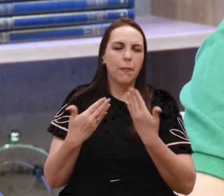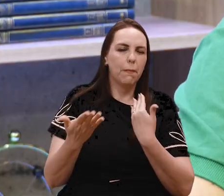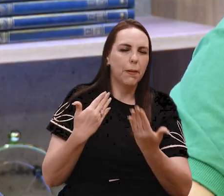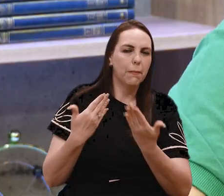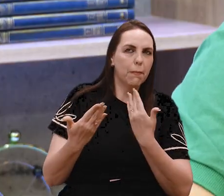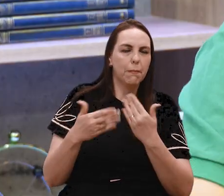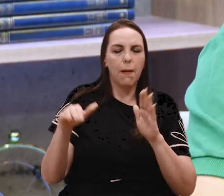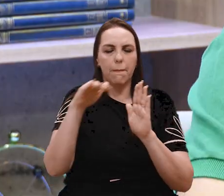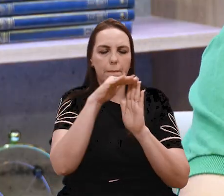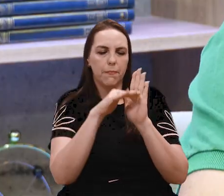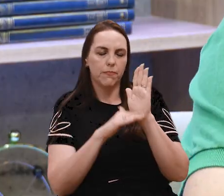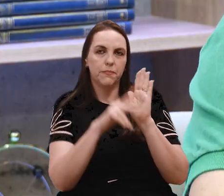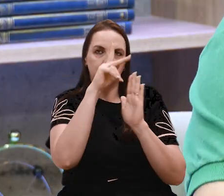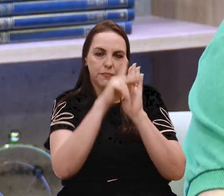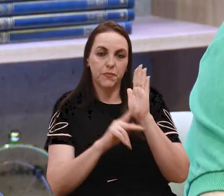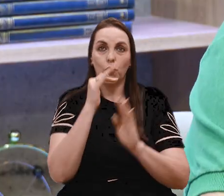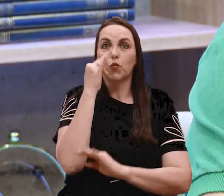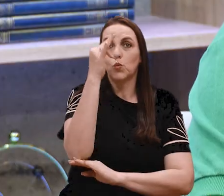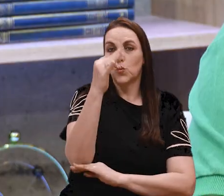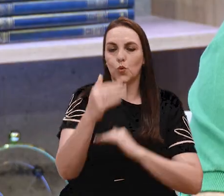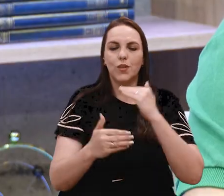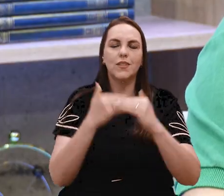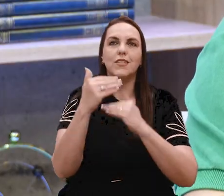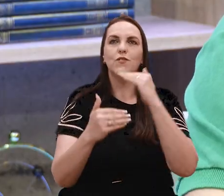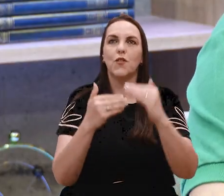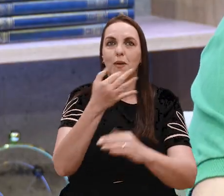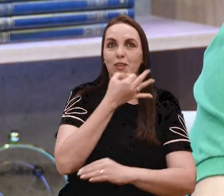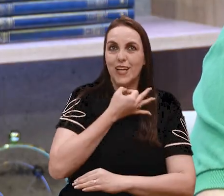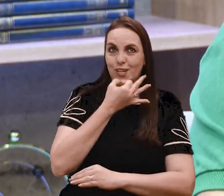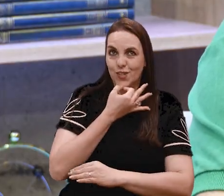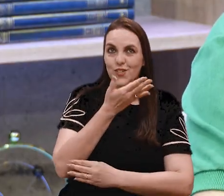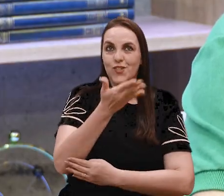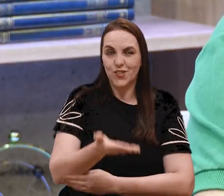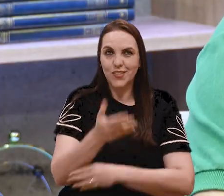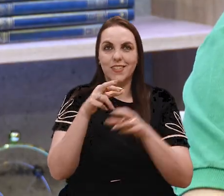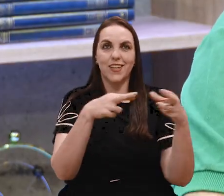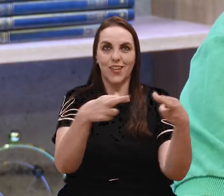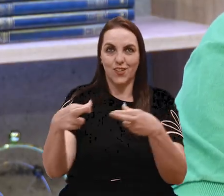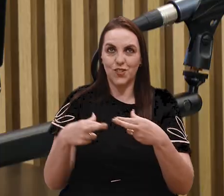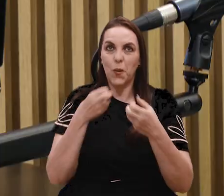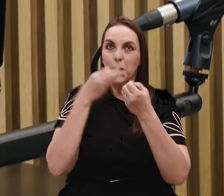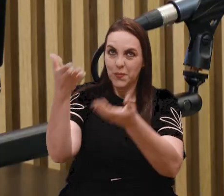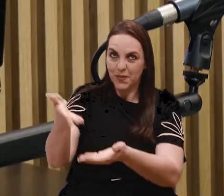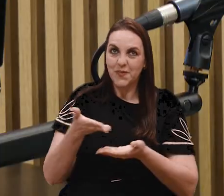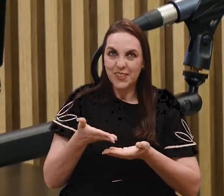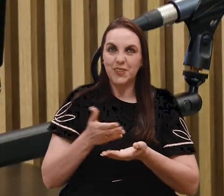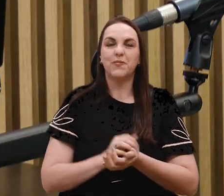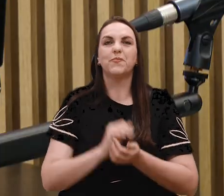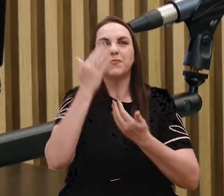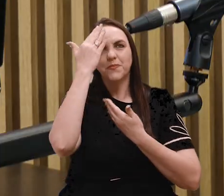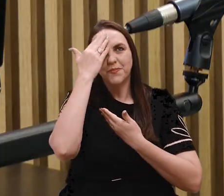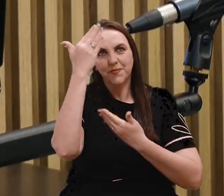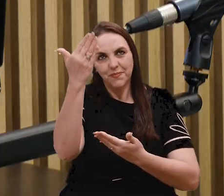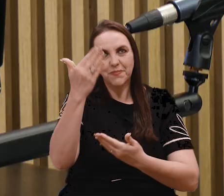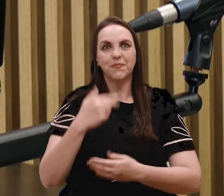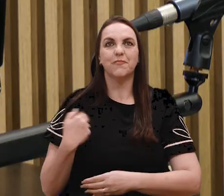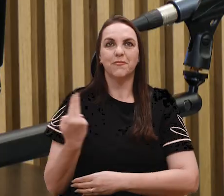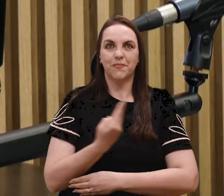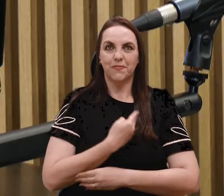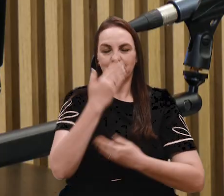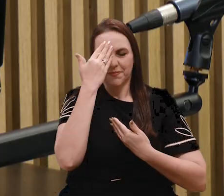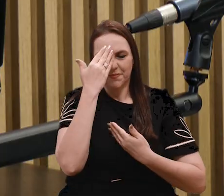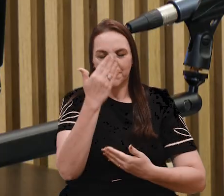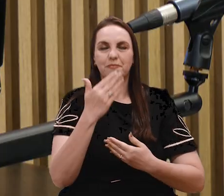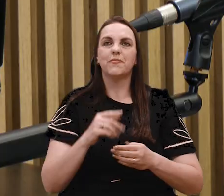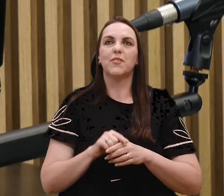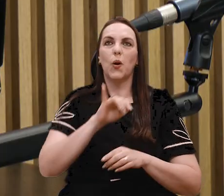esse planejamento, o futuro e desenvolvimento da nossa Caxias do Sul e da região. Seja bem-vindo. Obrigado, nós que agradecemos essa